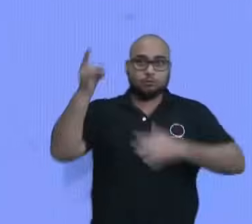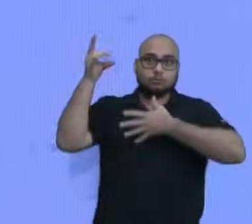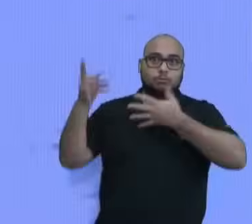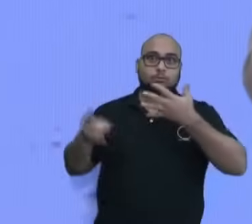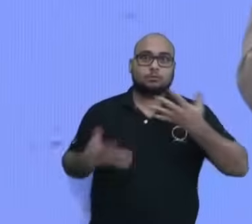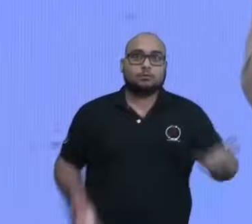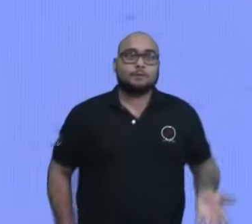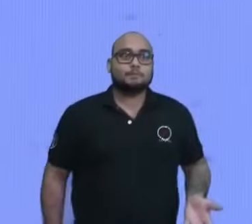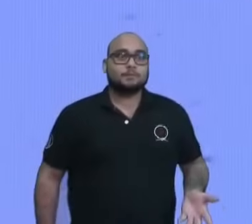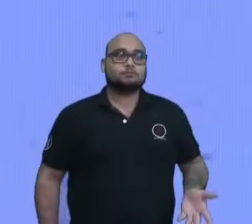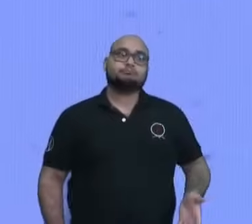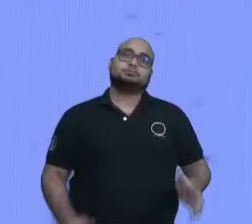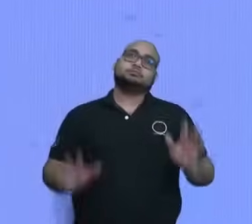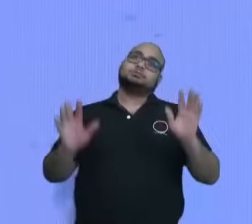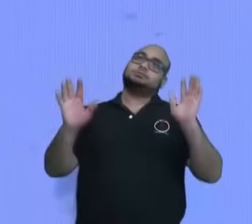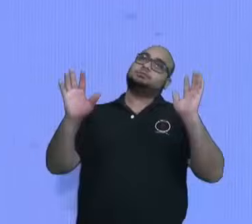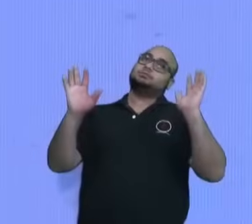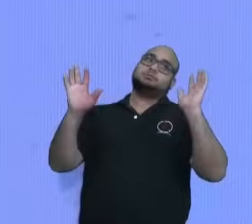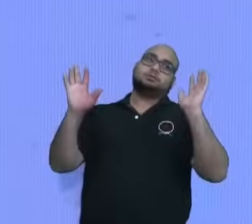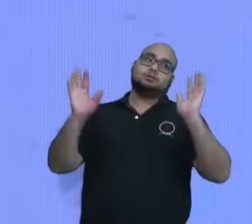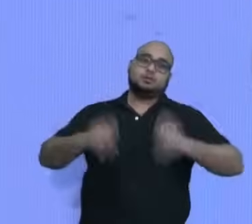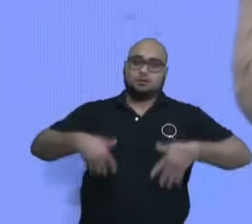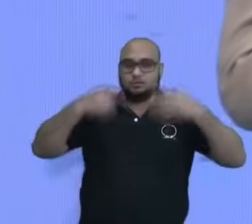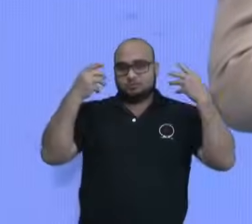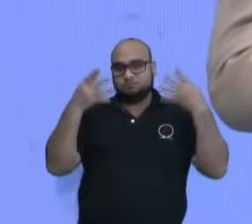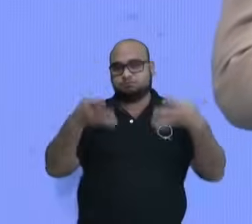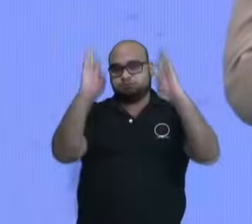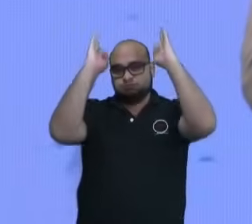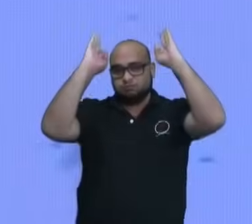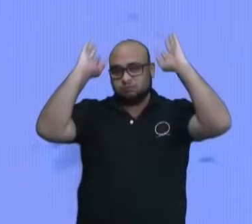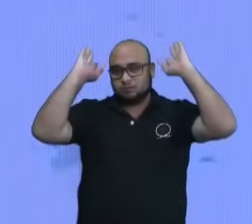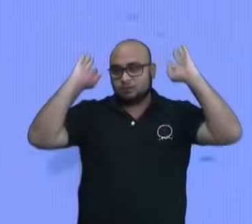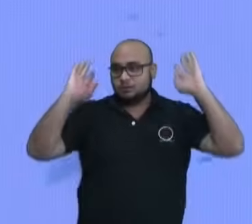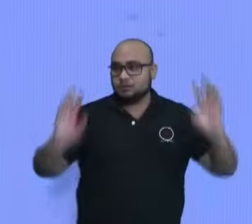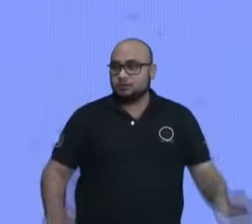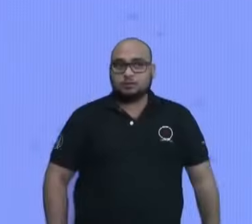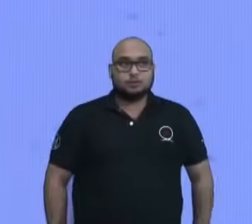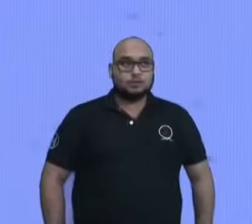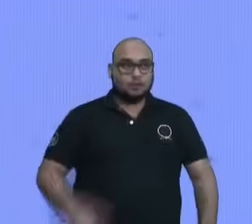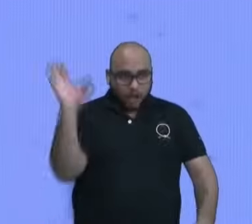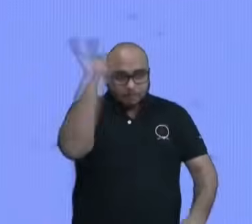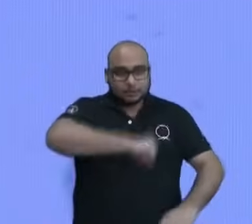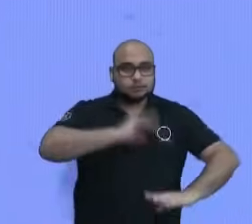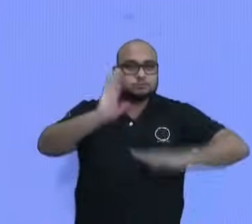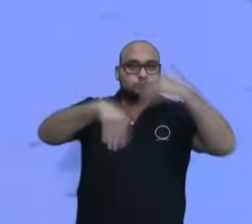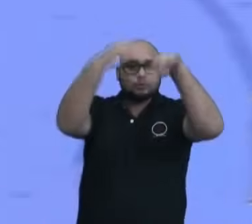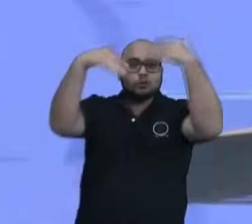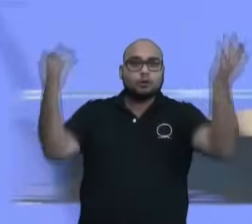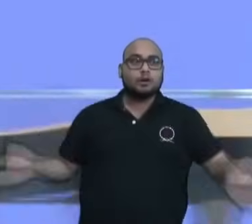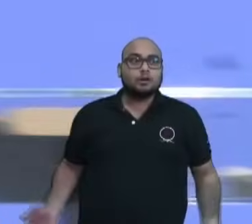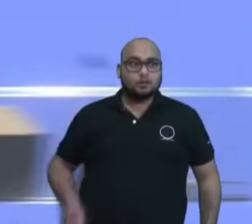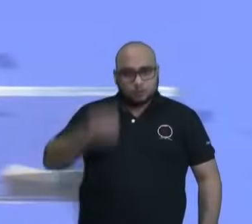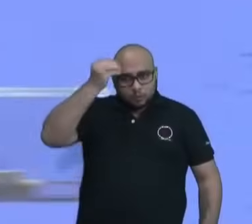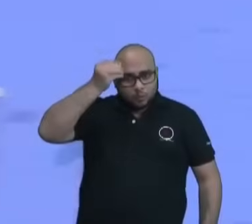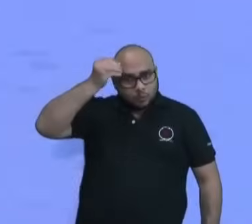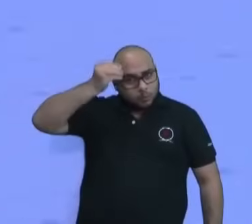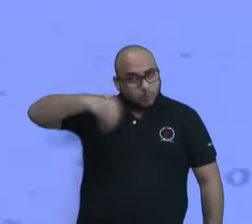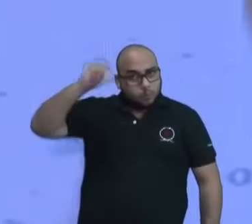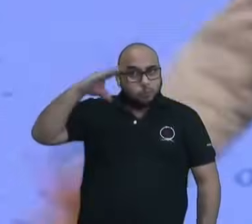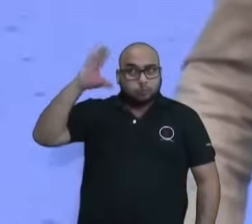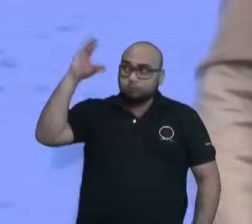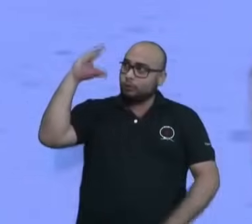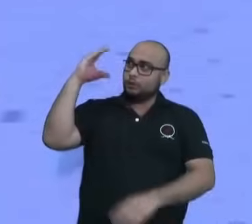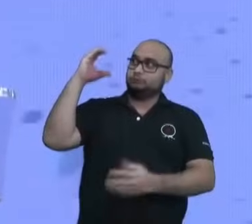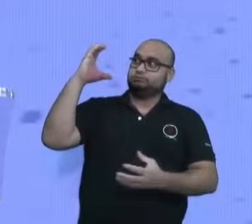brabo alimento sólido meu irmão é para maduro que é exercitado saber isso aqui é